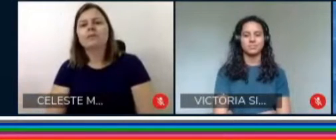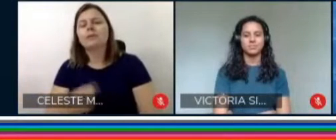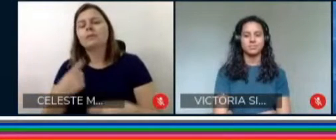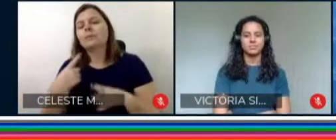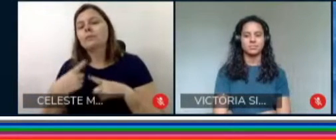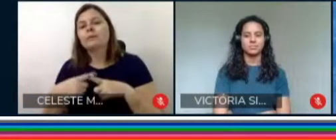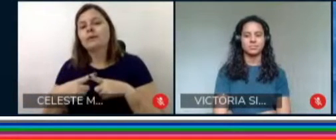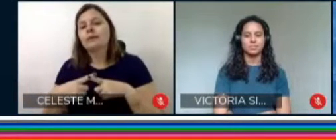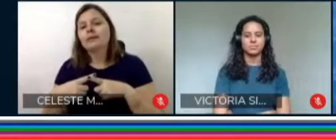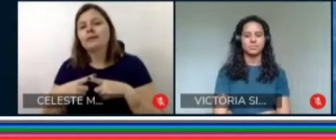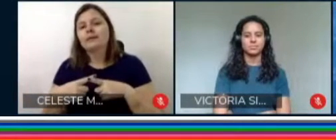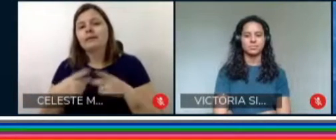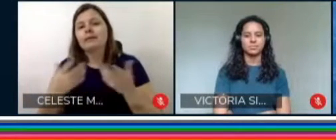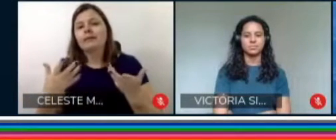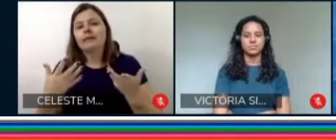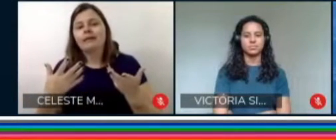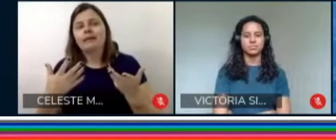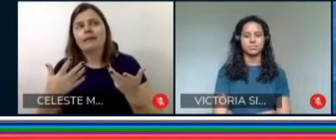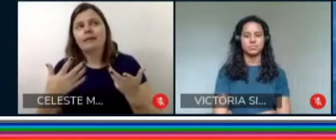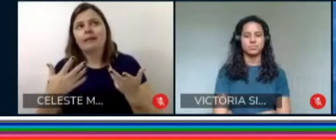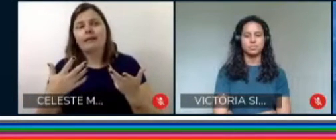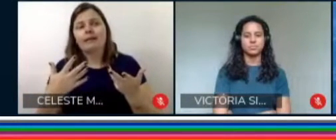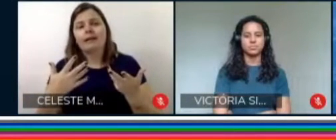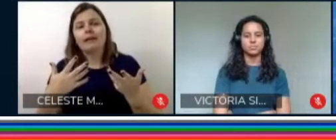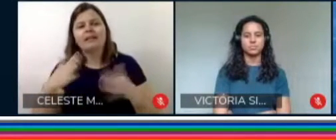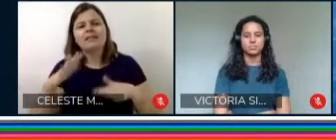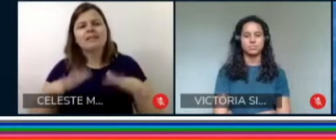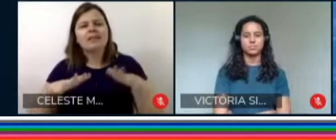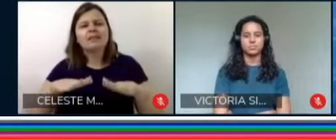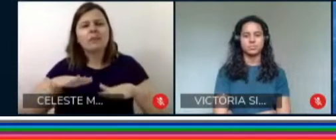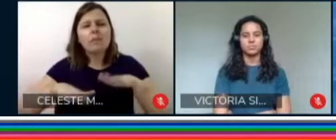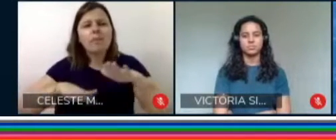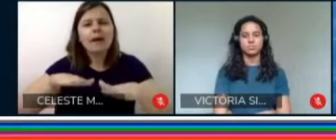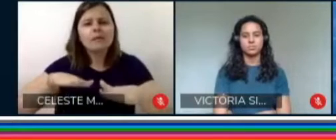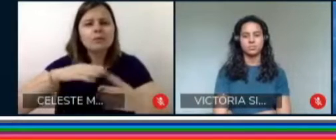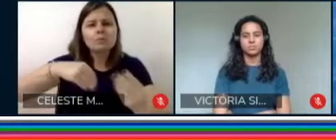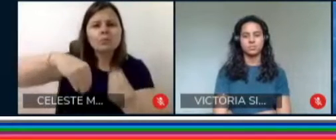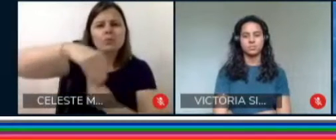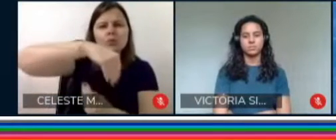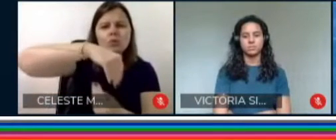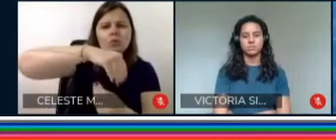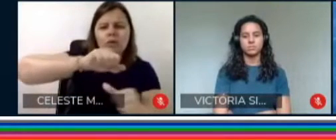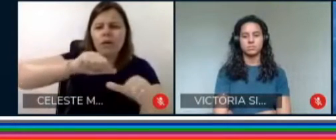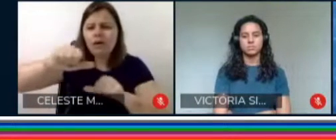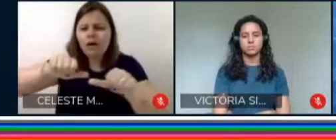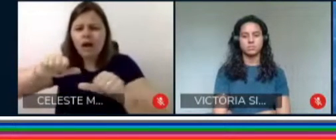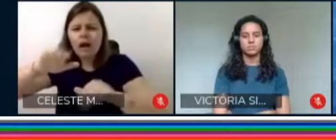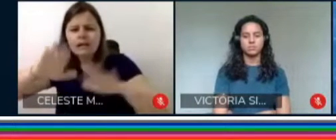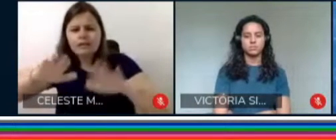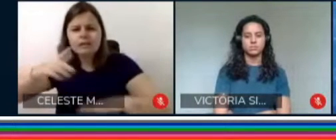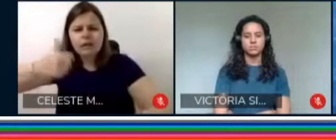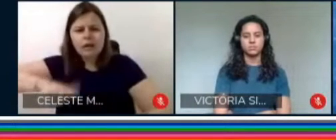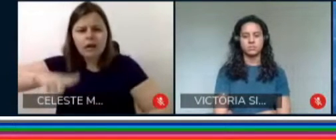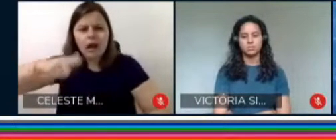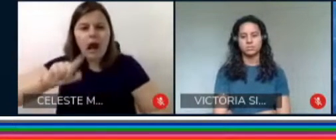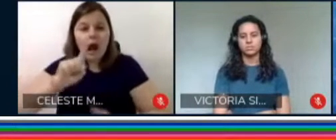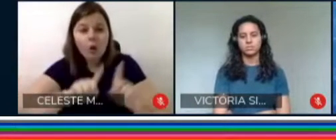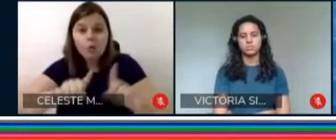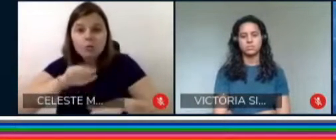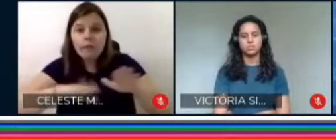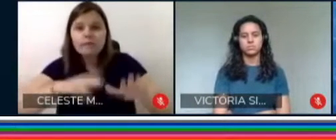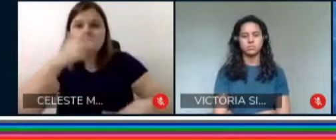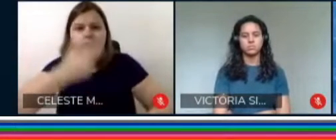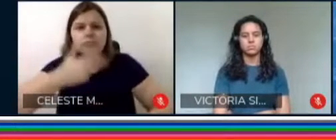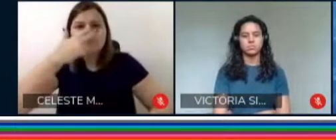que os passos, eles se misturam, eles intercalam, eles se repetem, alguns nunca param de acontecer, até